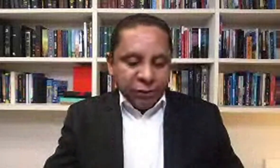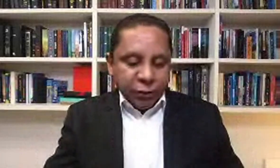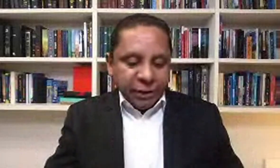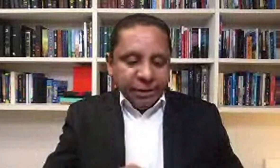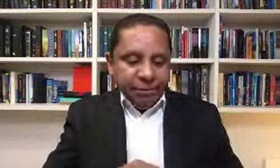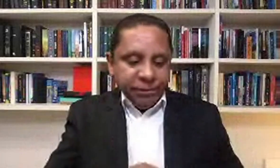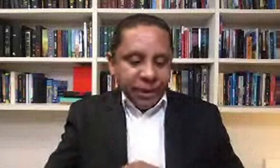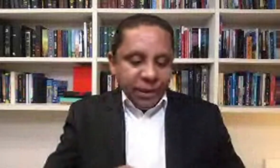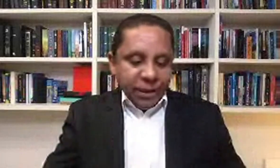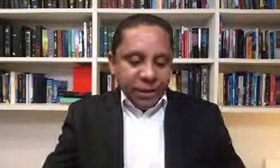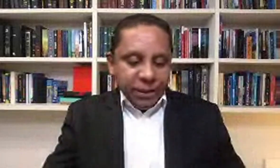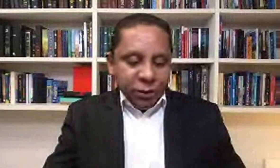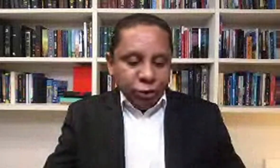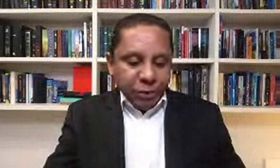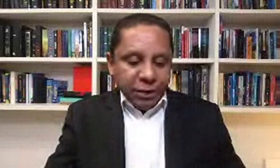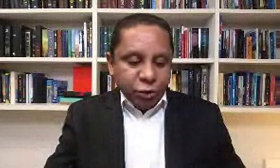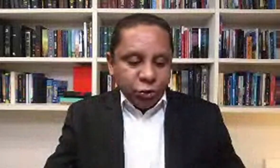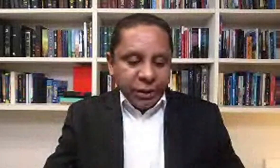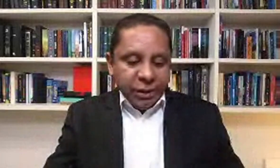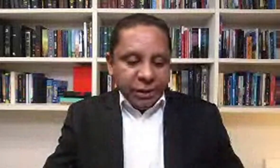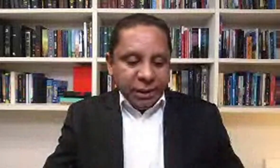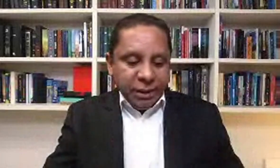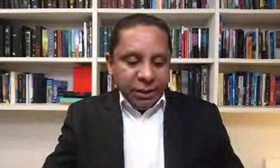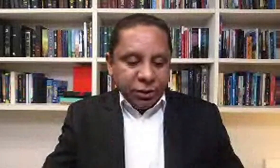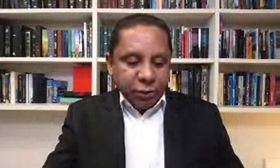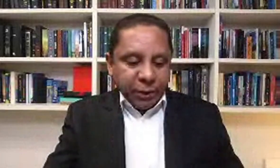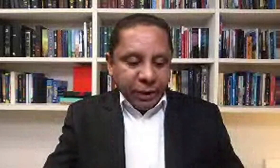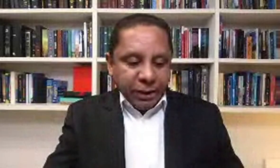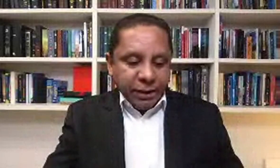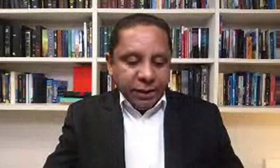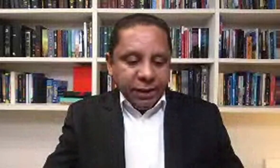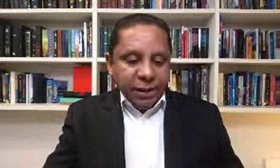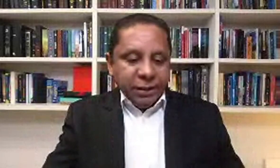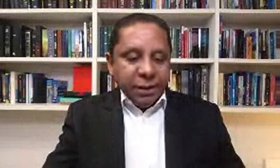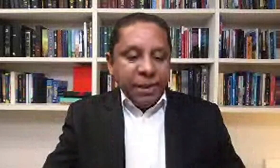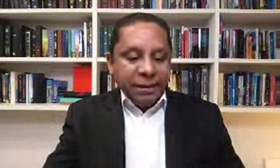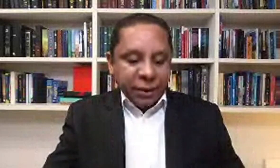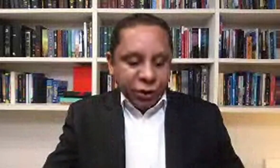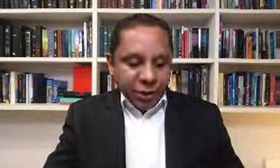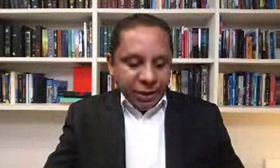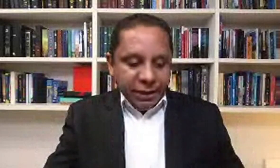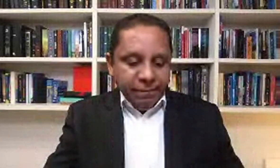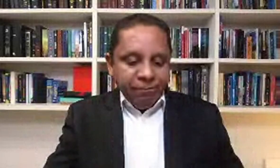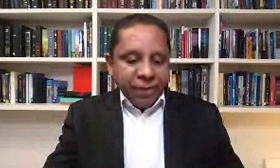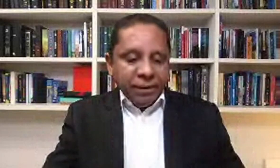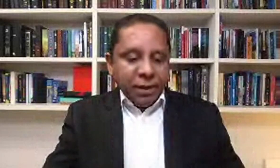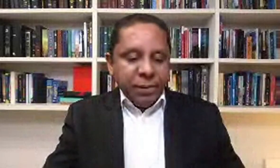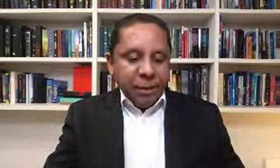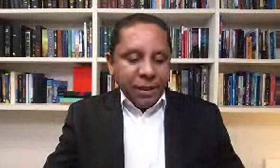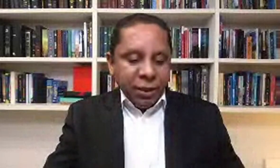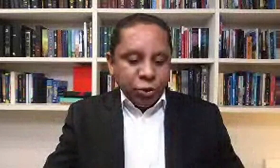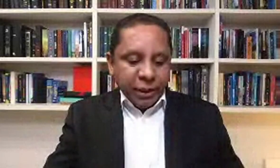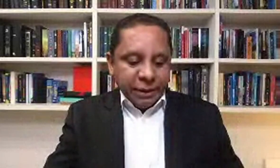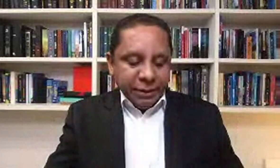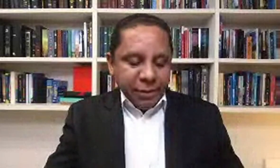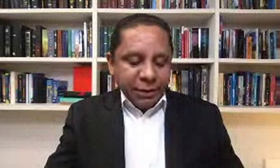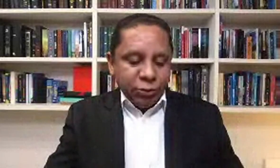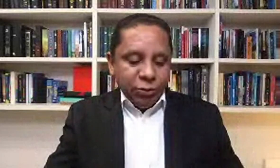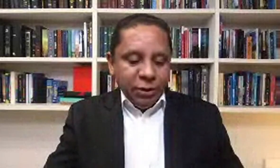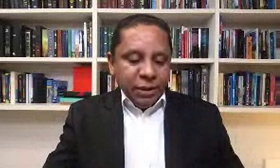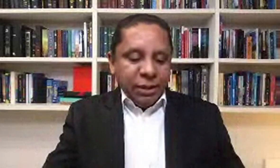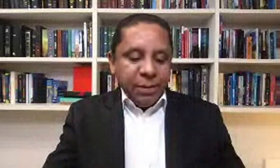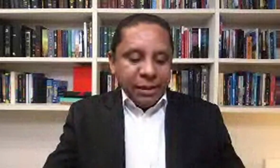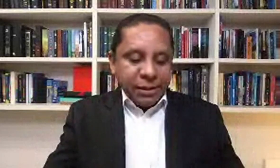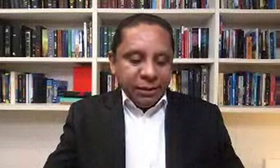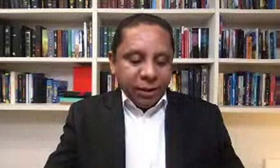vamos orar por você. E não somente a Suzana, deixa eu pegar aqui, também a Tatiane, também a Maria José